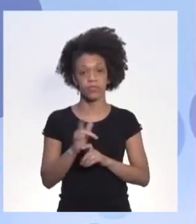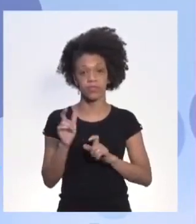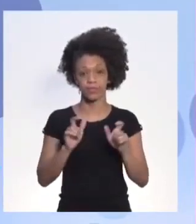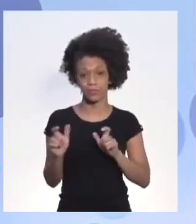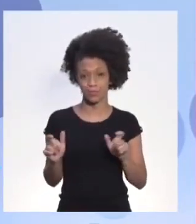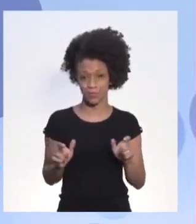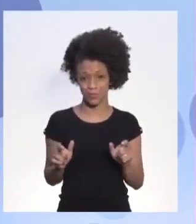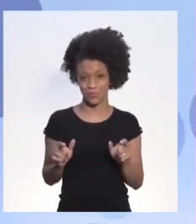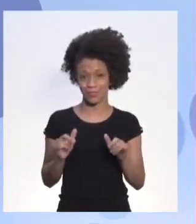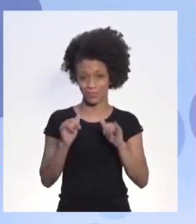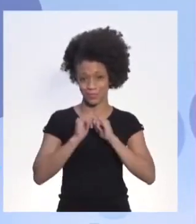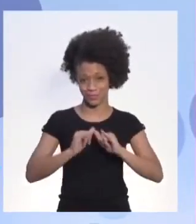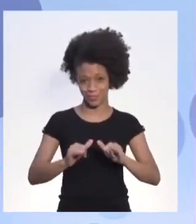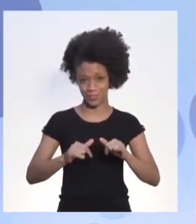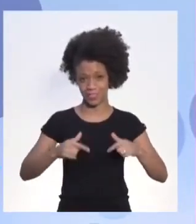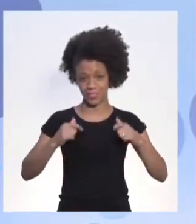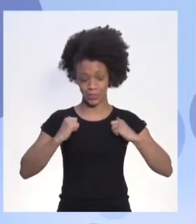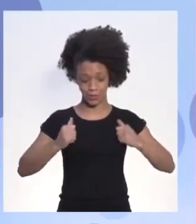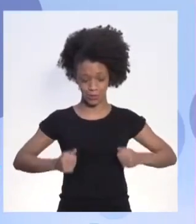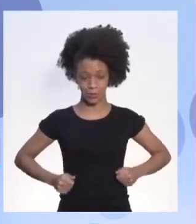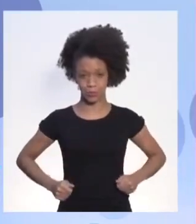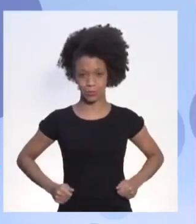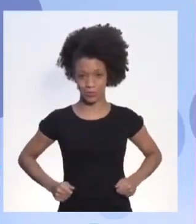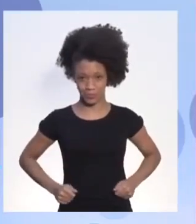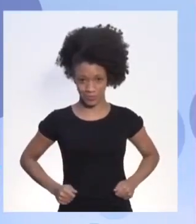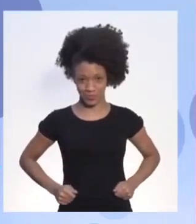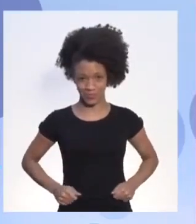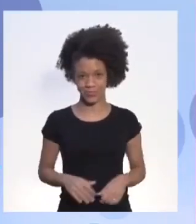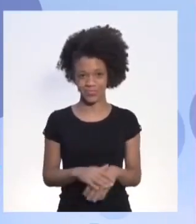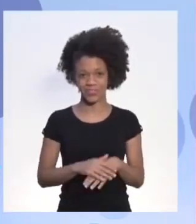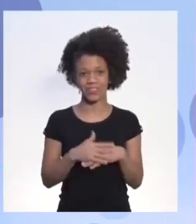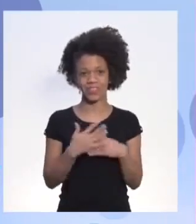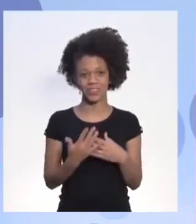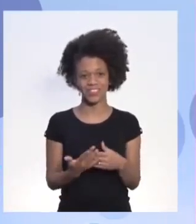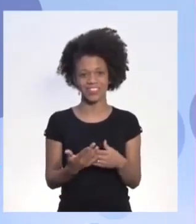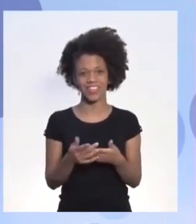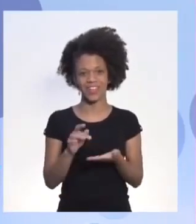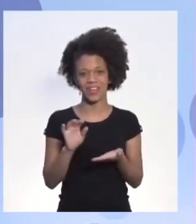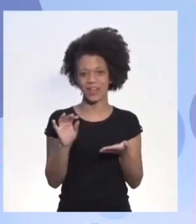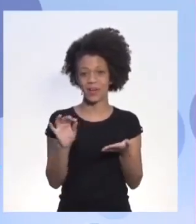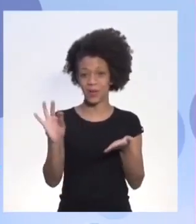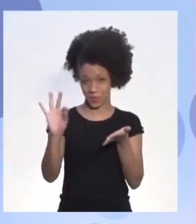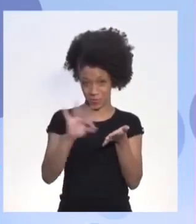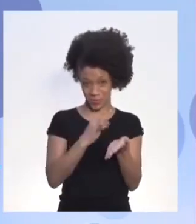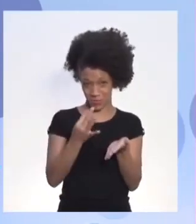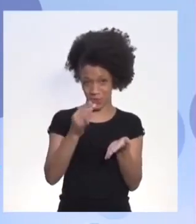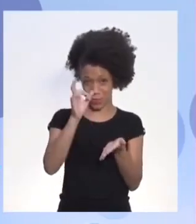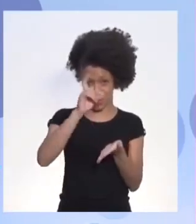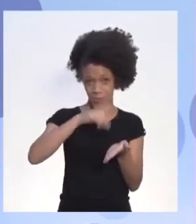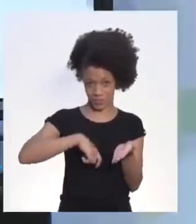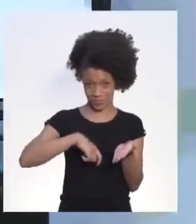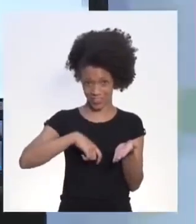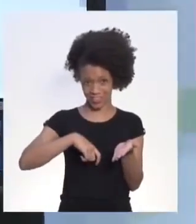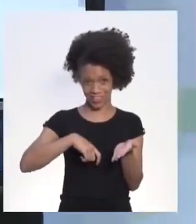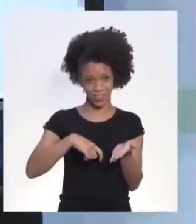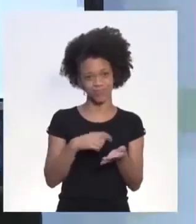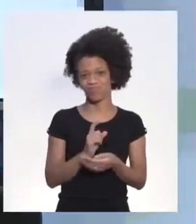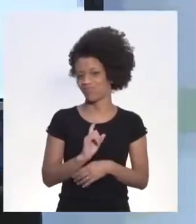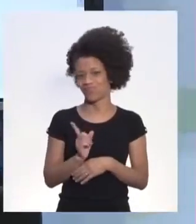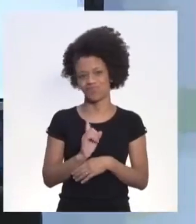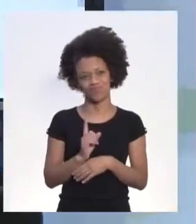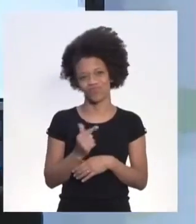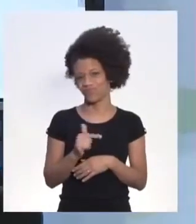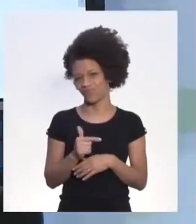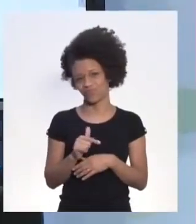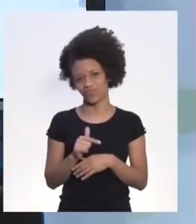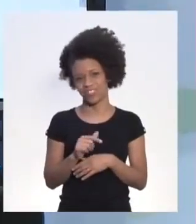camiseta, muita gente. Tá? Falou que você tem um contrato com a empresa. Ah, é? Não tenho, juro, não Tá. tenho contrato